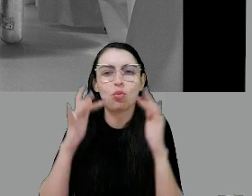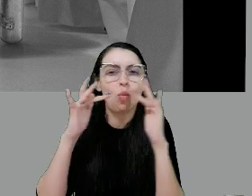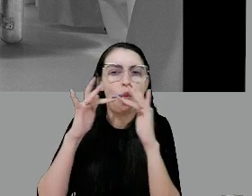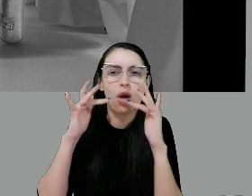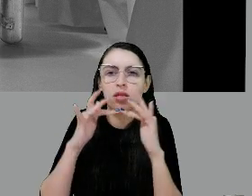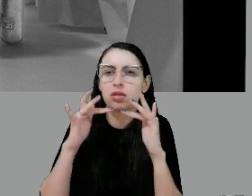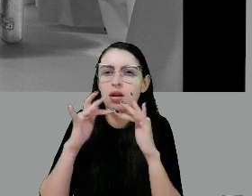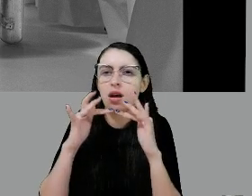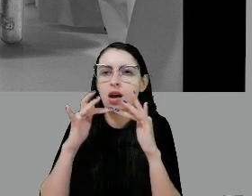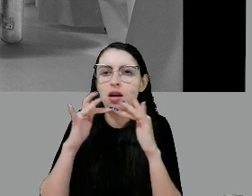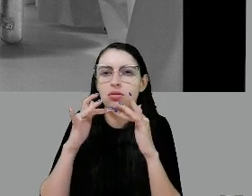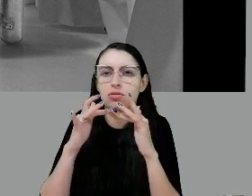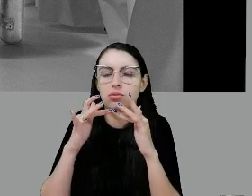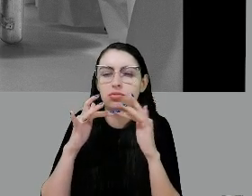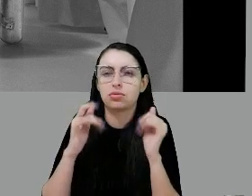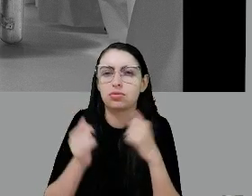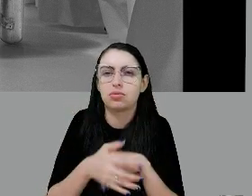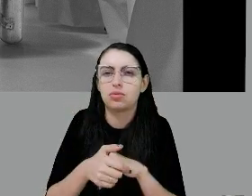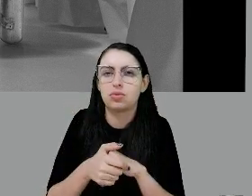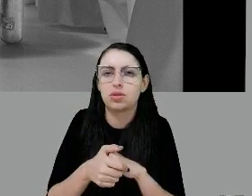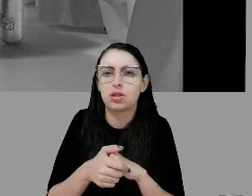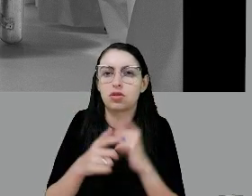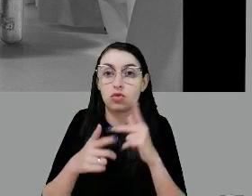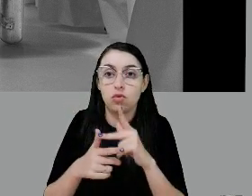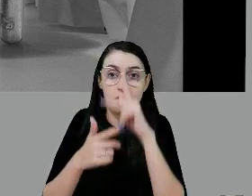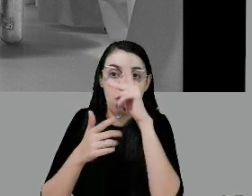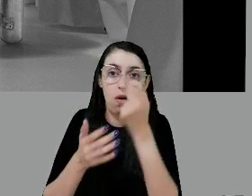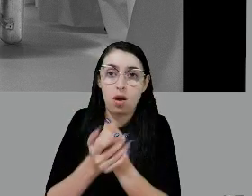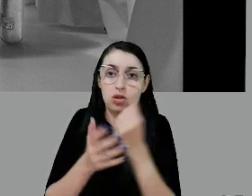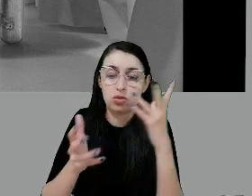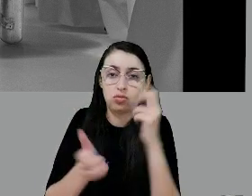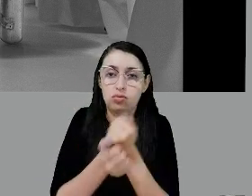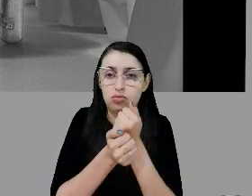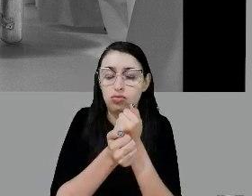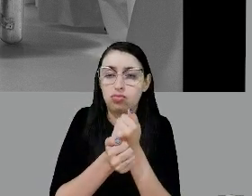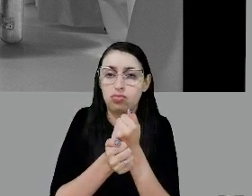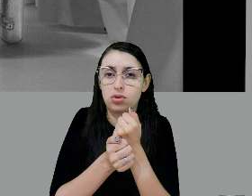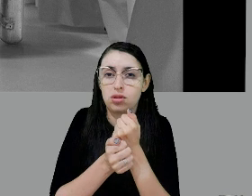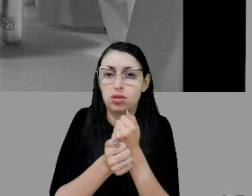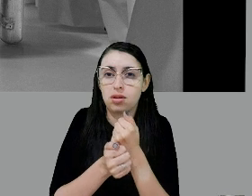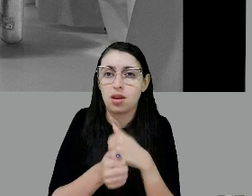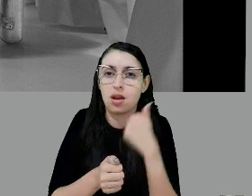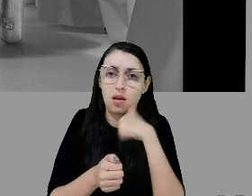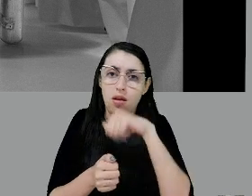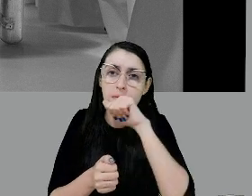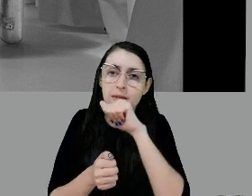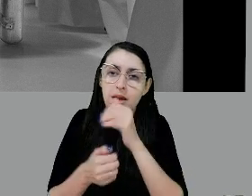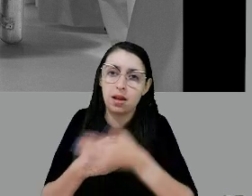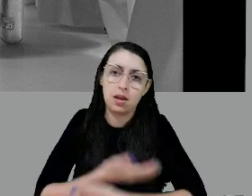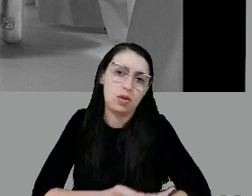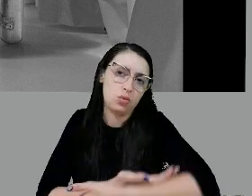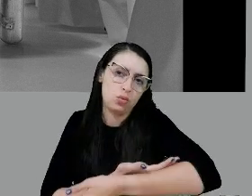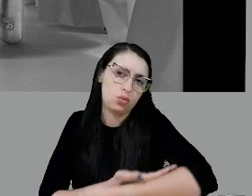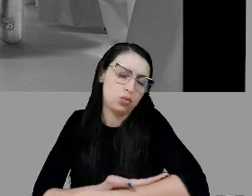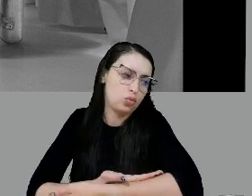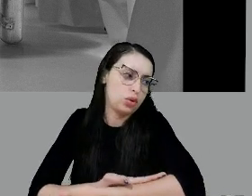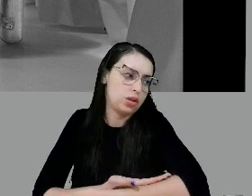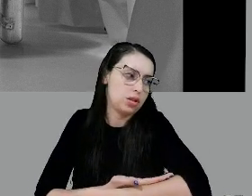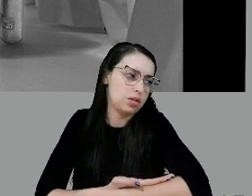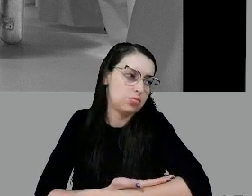o contato, né, físico, é a força que une essas três imagens. A primeira da mãe com o filho no